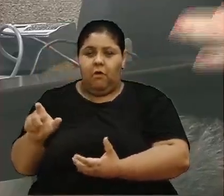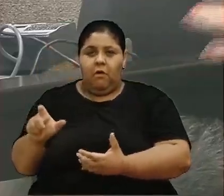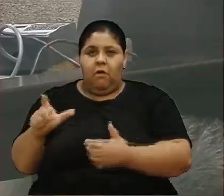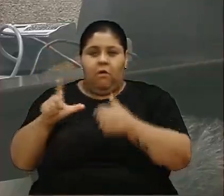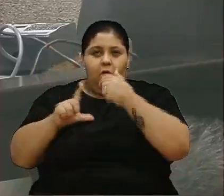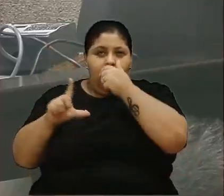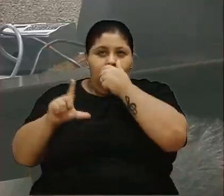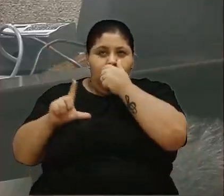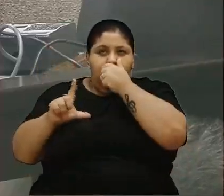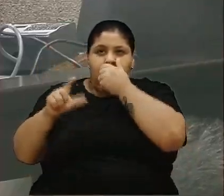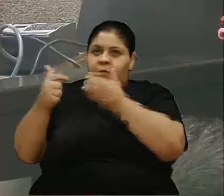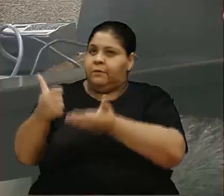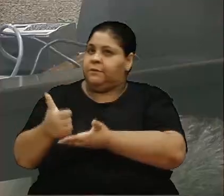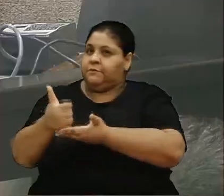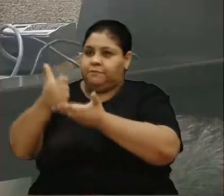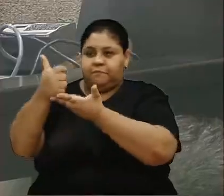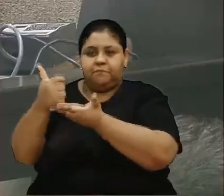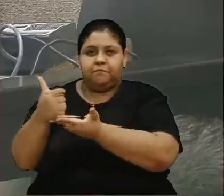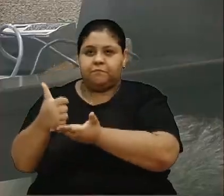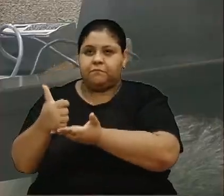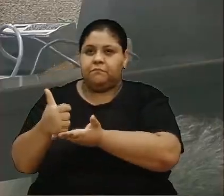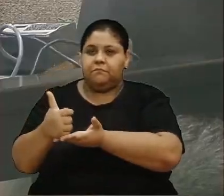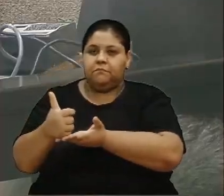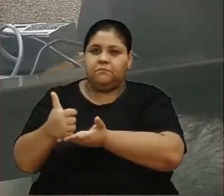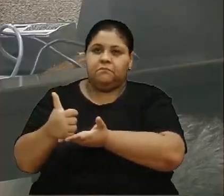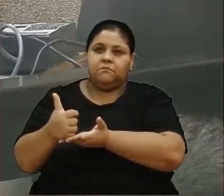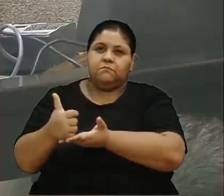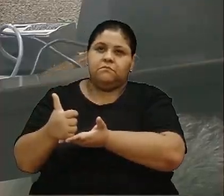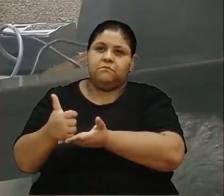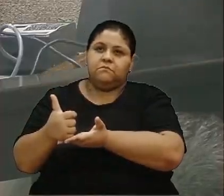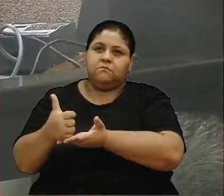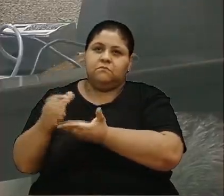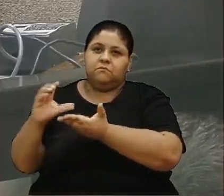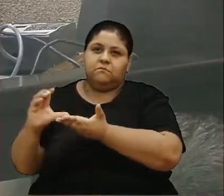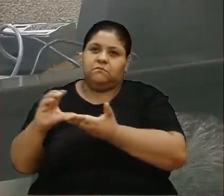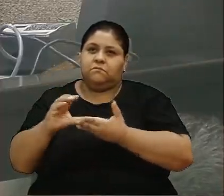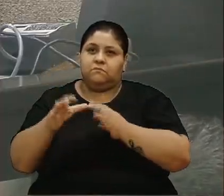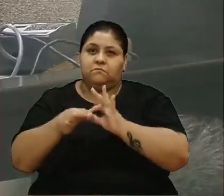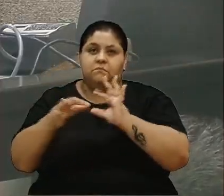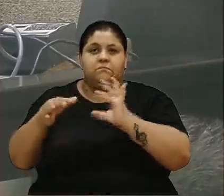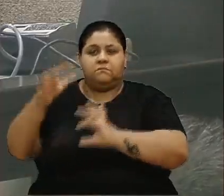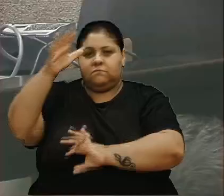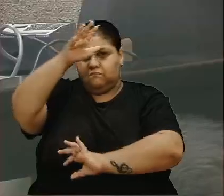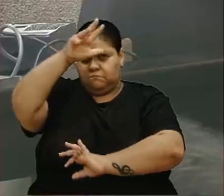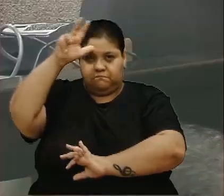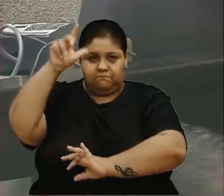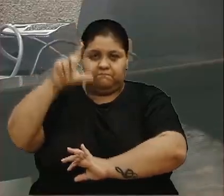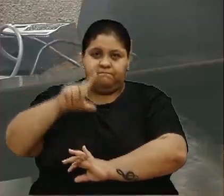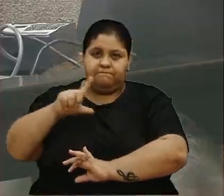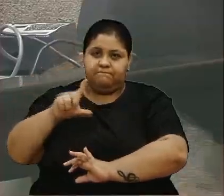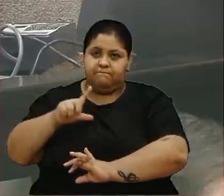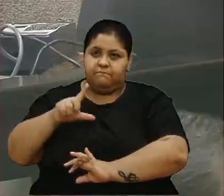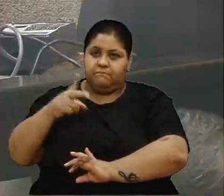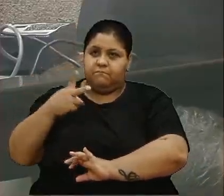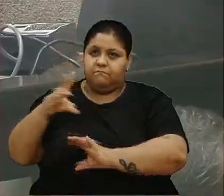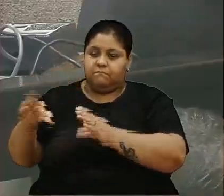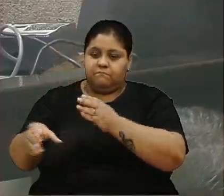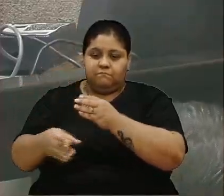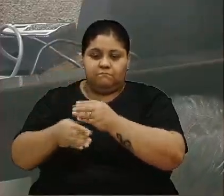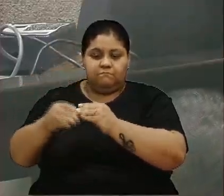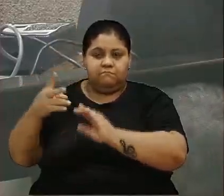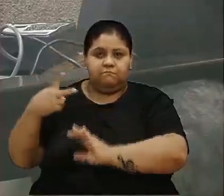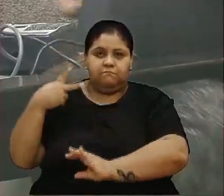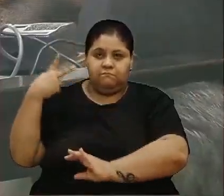teve nenhum aporte financeiro, né, de recursos livres do município. Ela teve 2 emendas